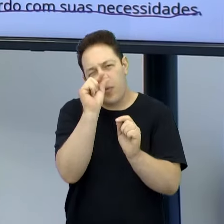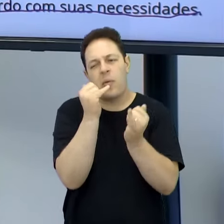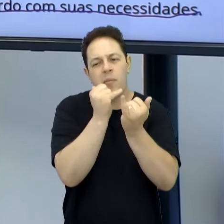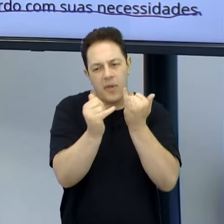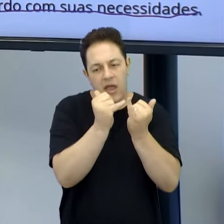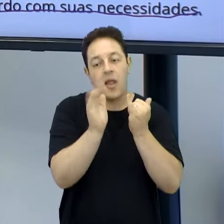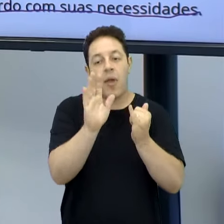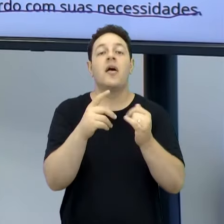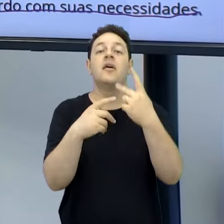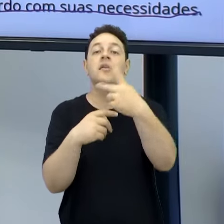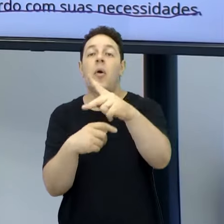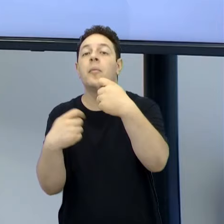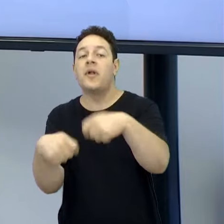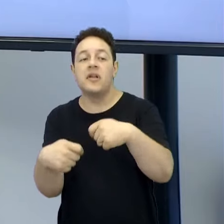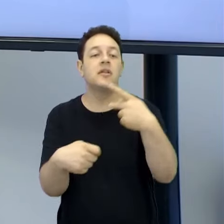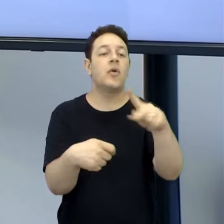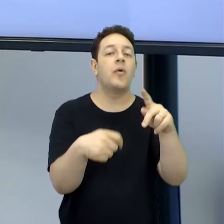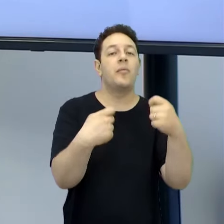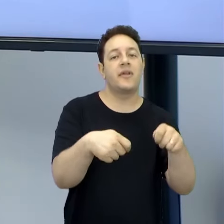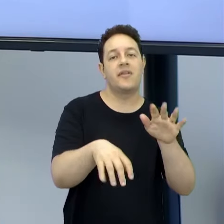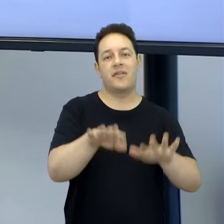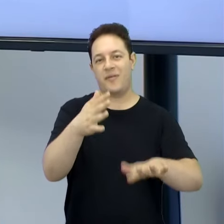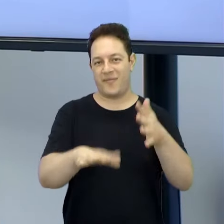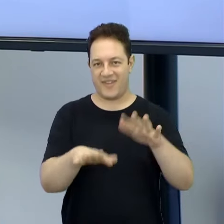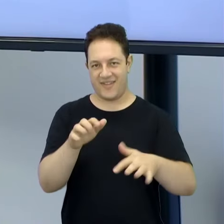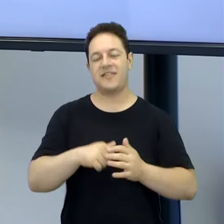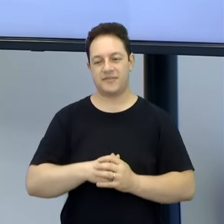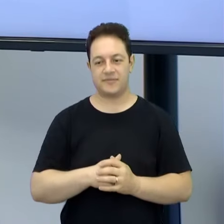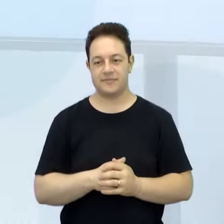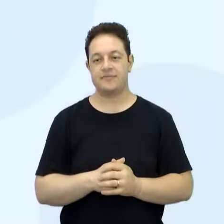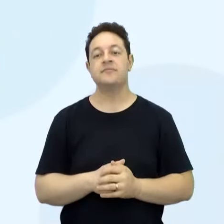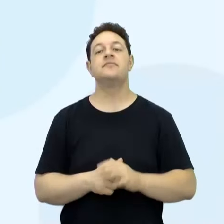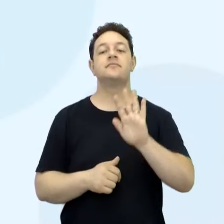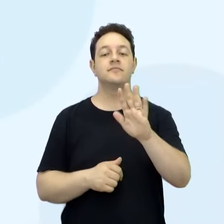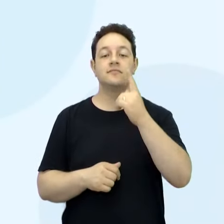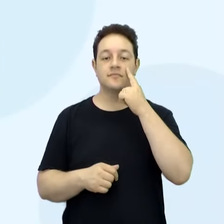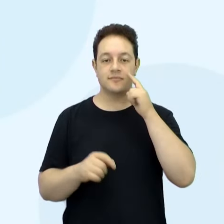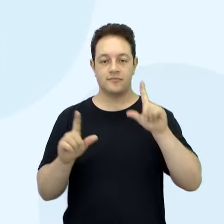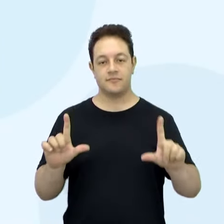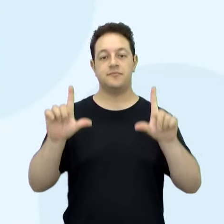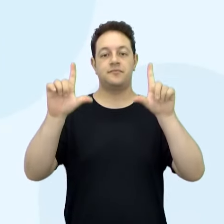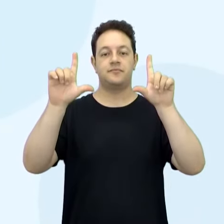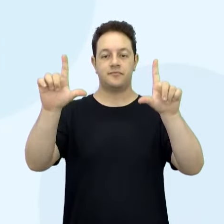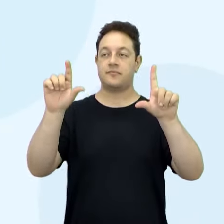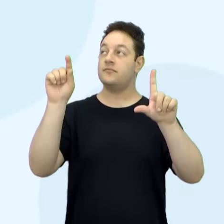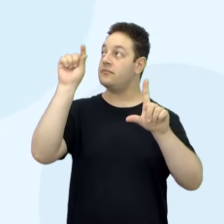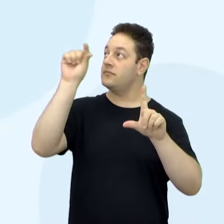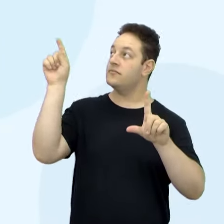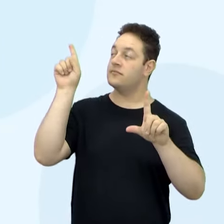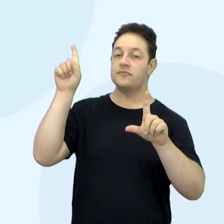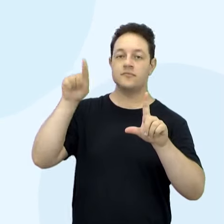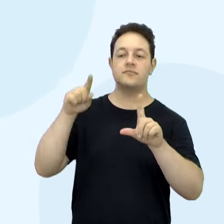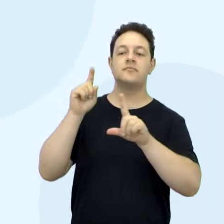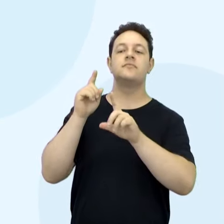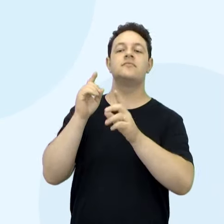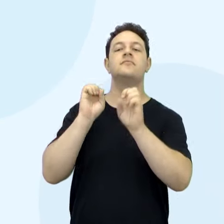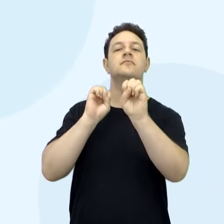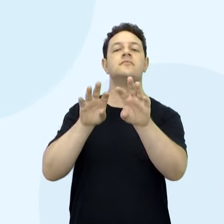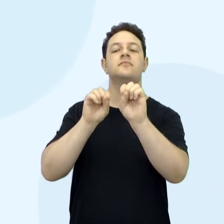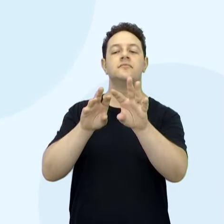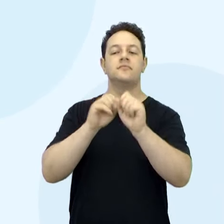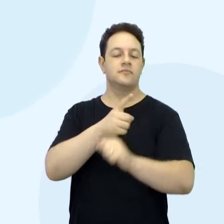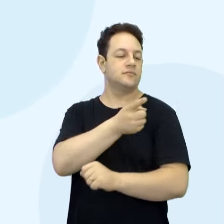cada um tem a sua necessidade. E aí, eu vou fazer aí uma projeção do ensino fundamental